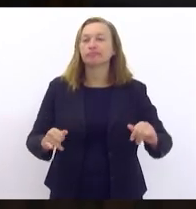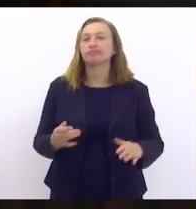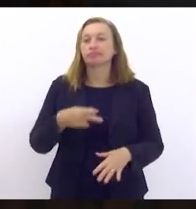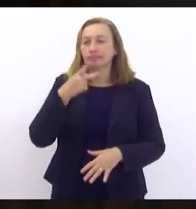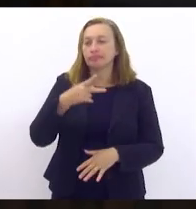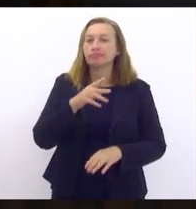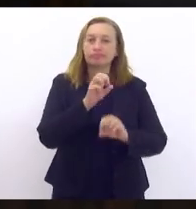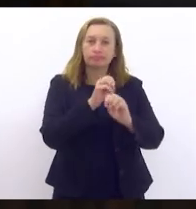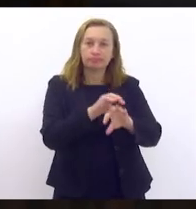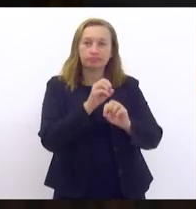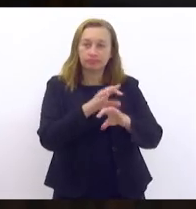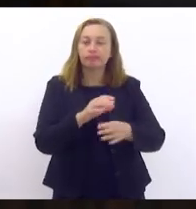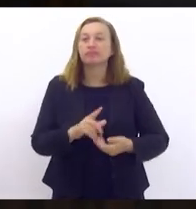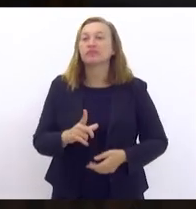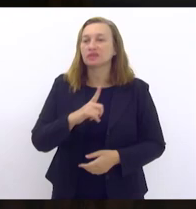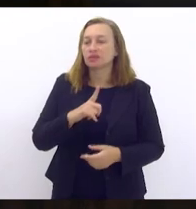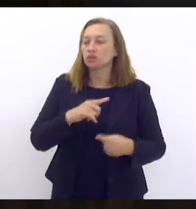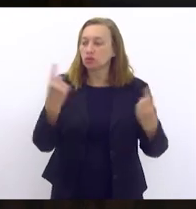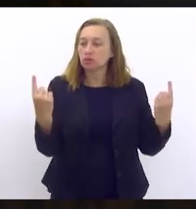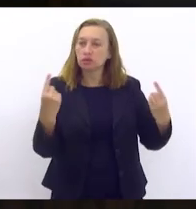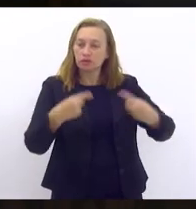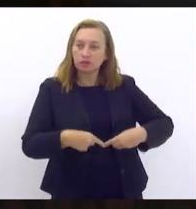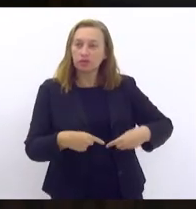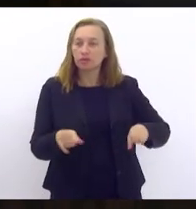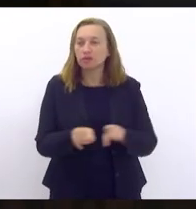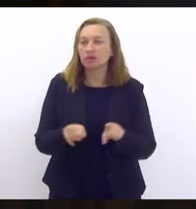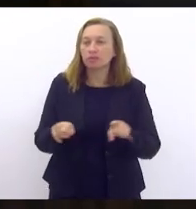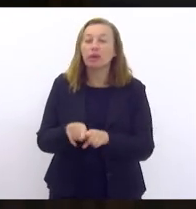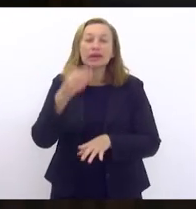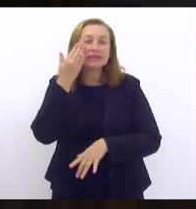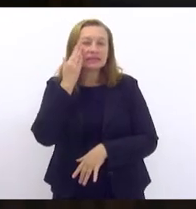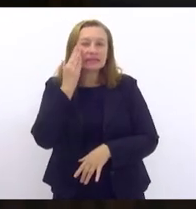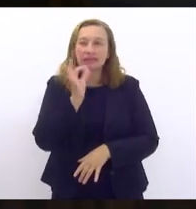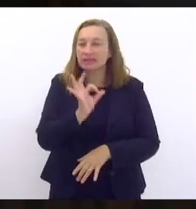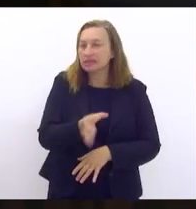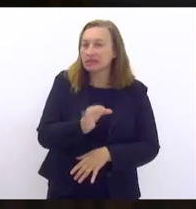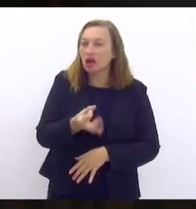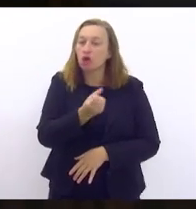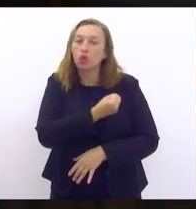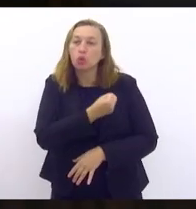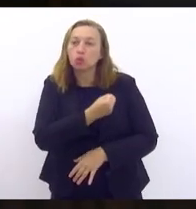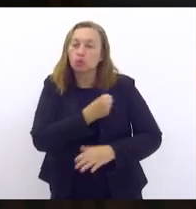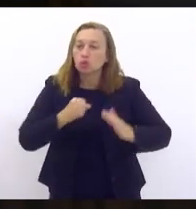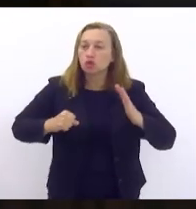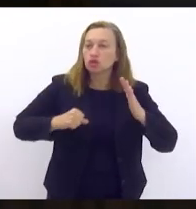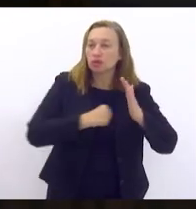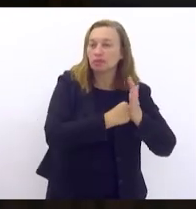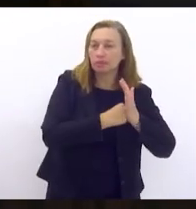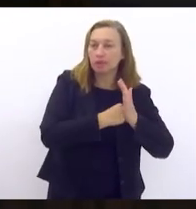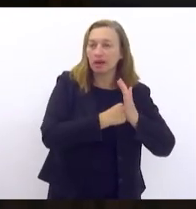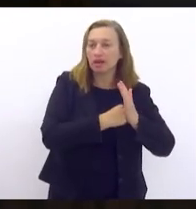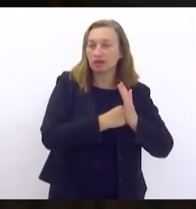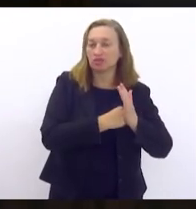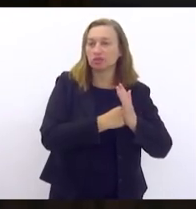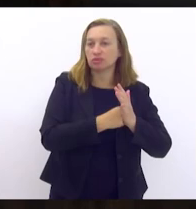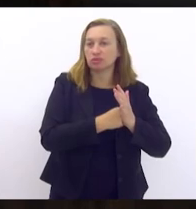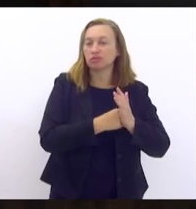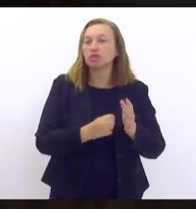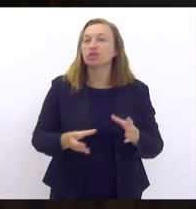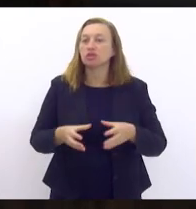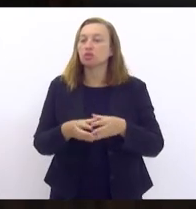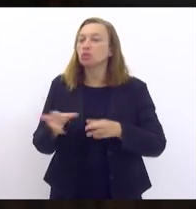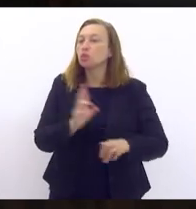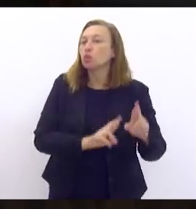de educação temos o desafio ainda de entender efetivamente o número de impactos dessa cadeia é